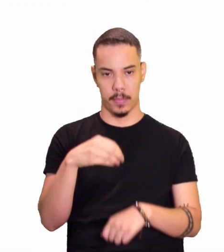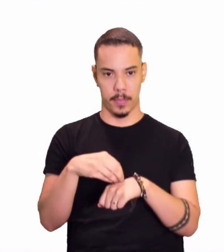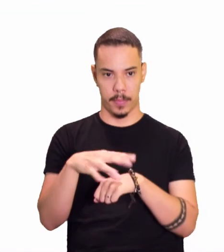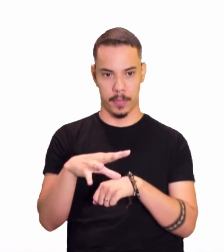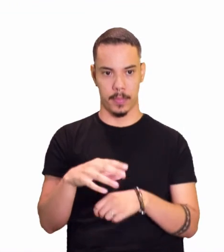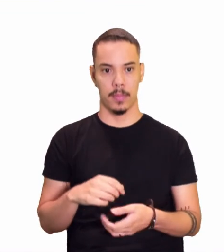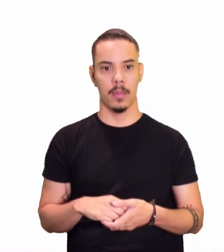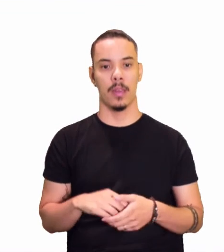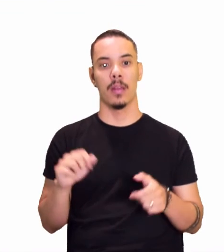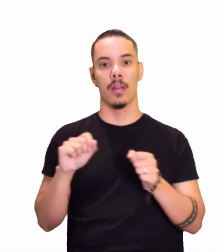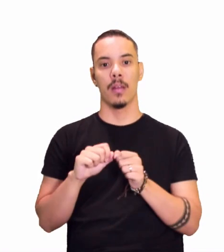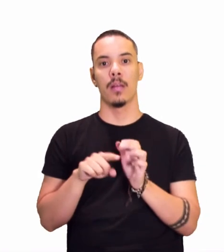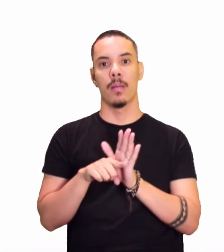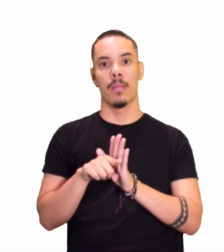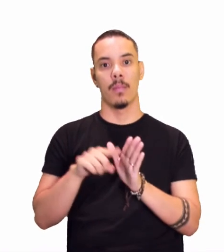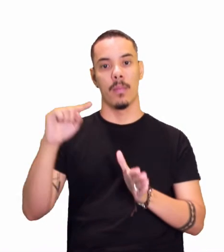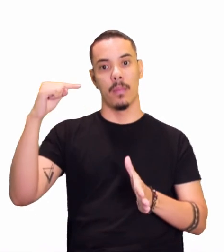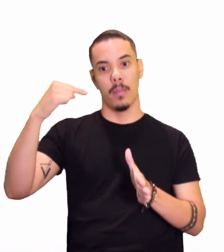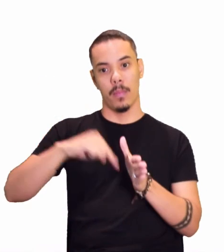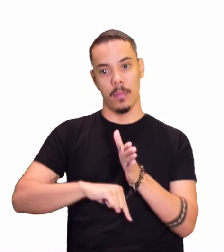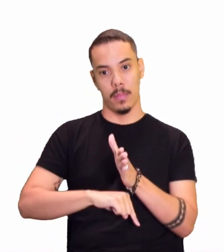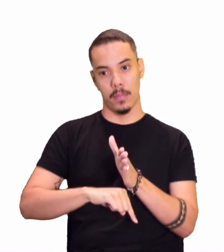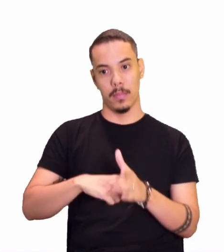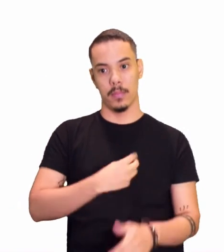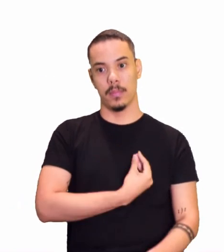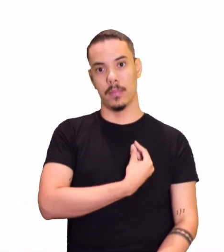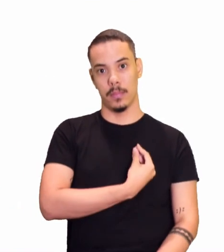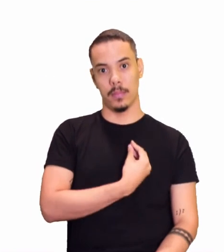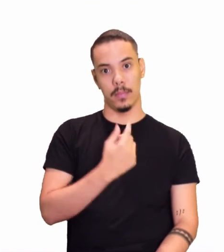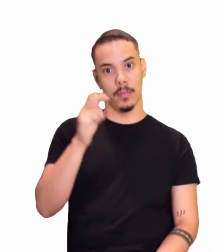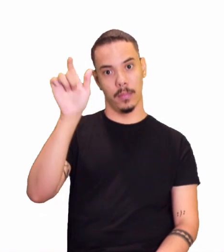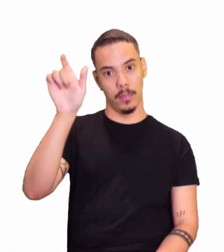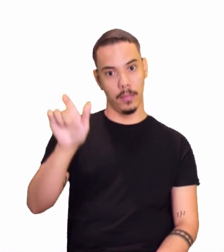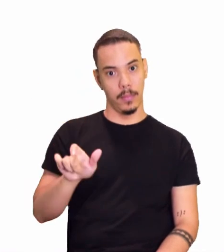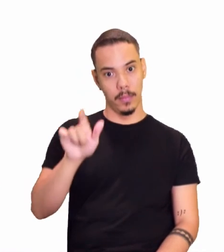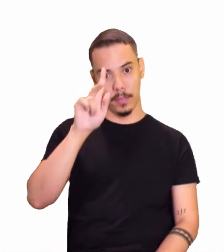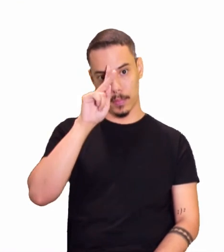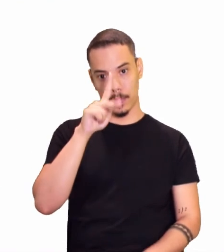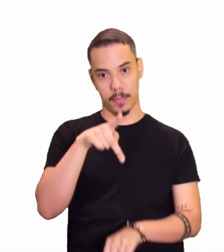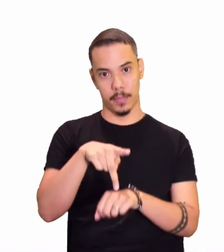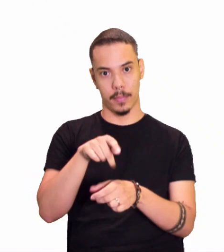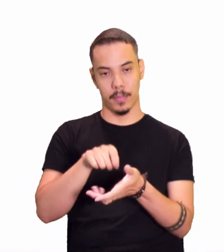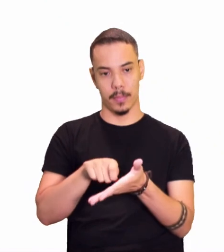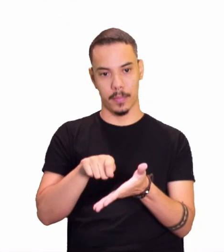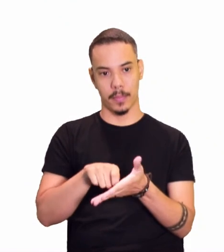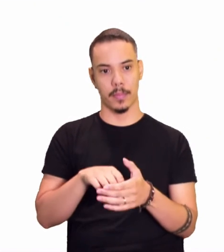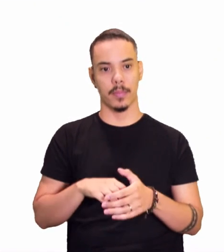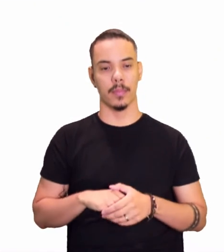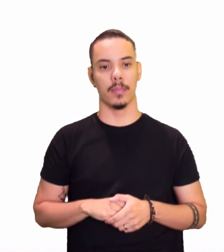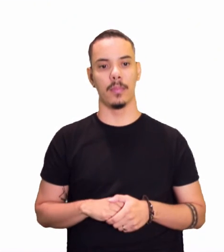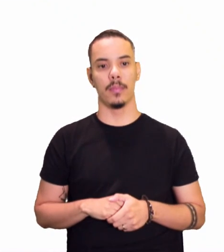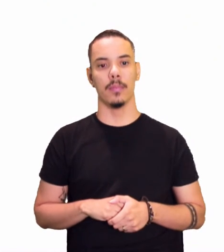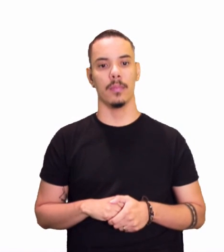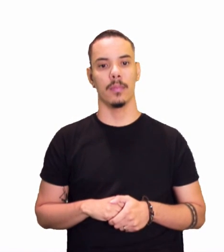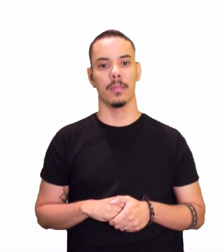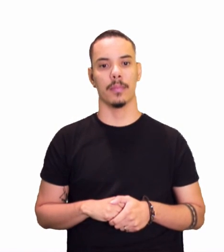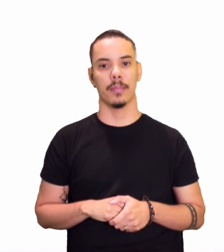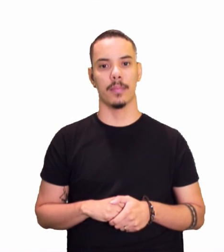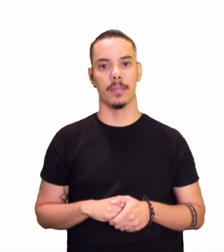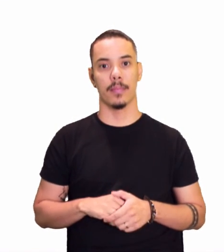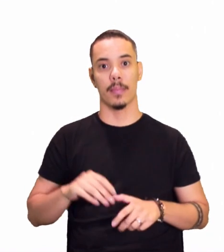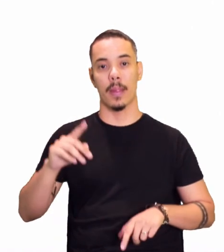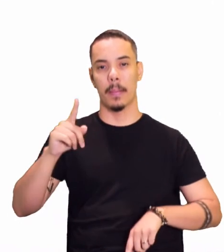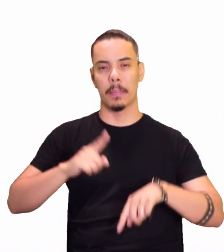orientações. Faça uma pesquisa profunda sobre a vida de um autor escolhido ou de uma autora, certo? Depois, você vai